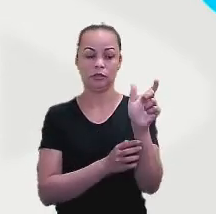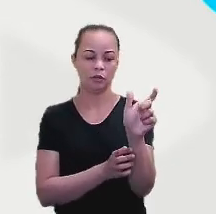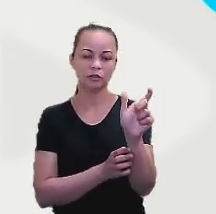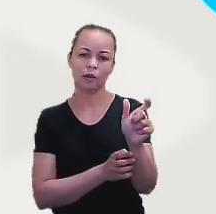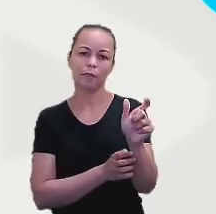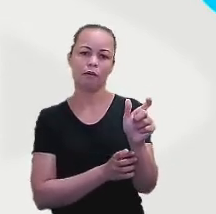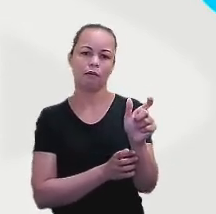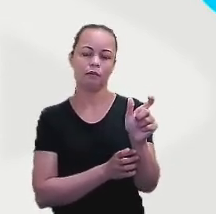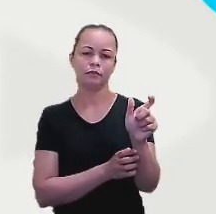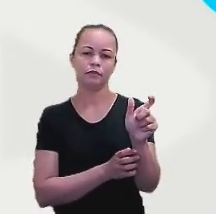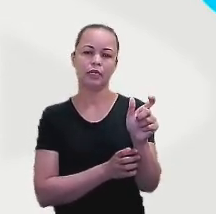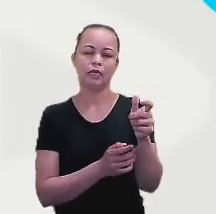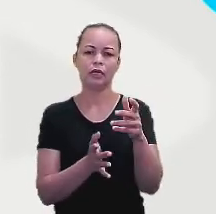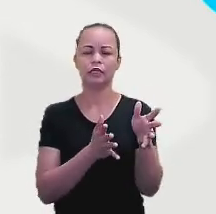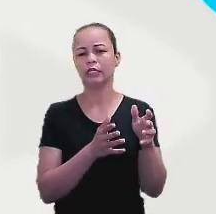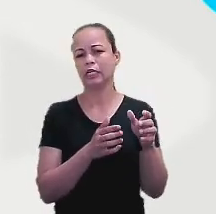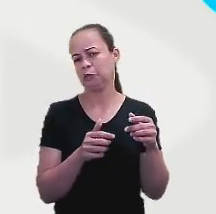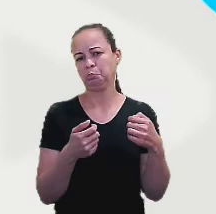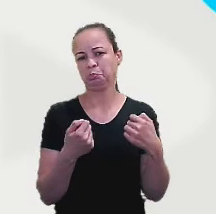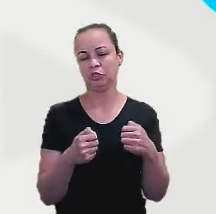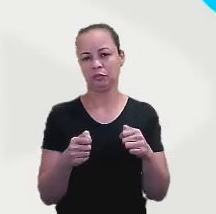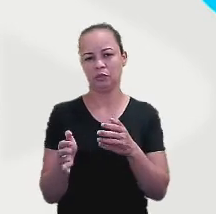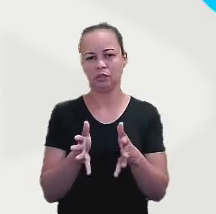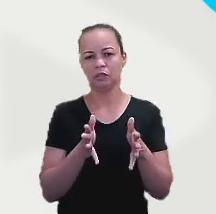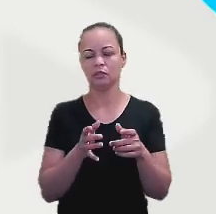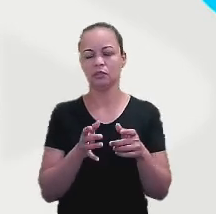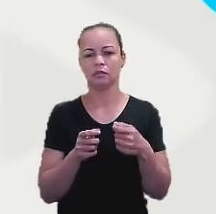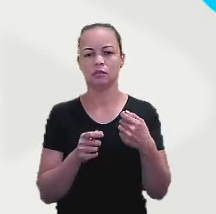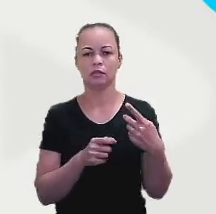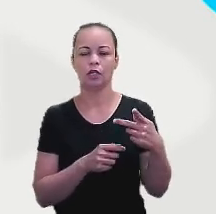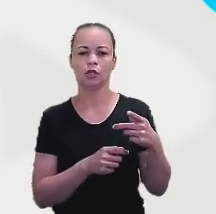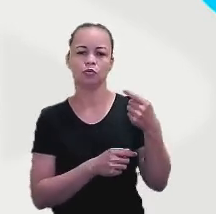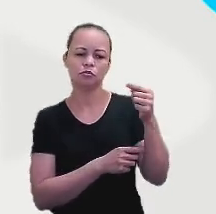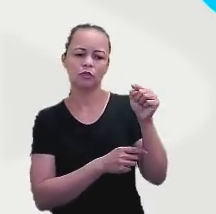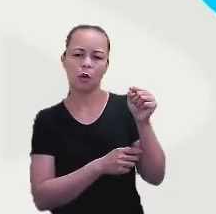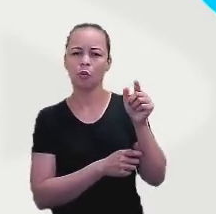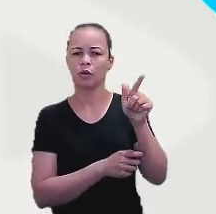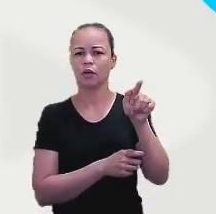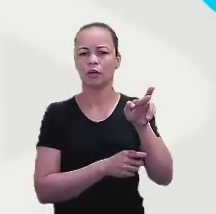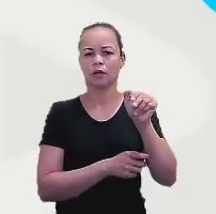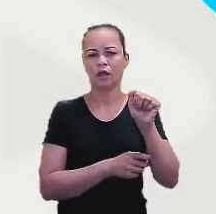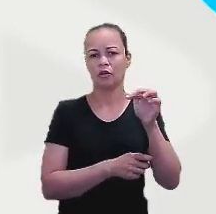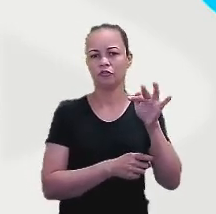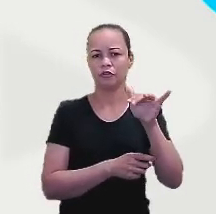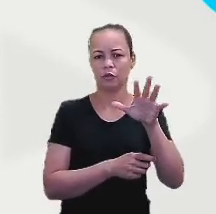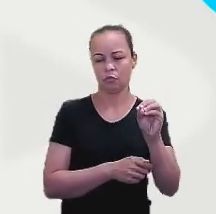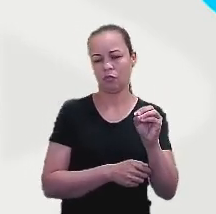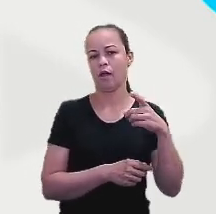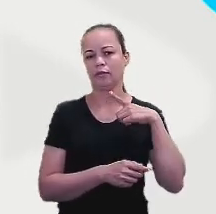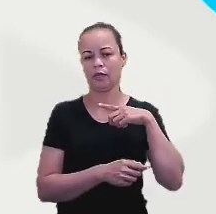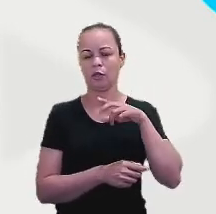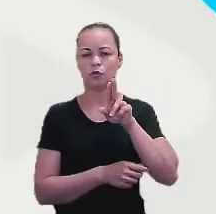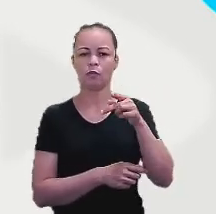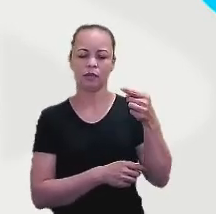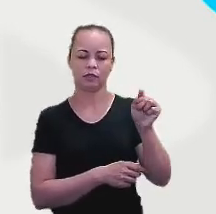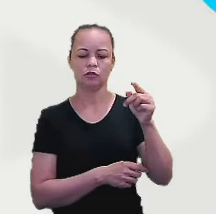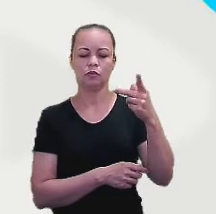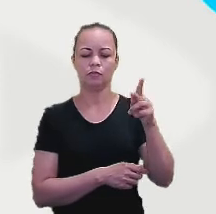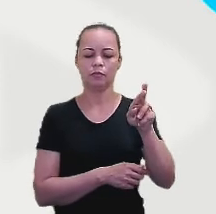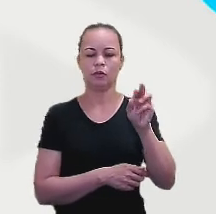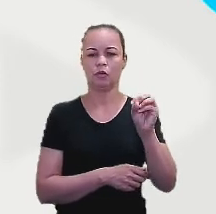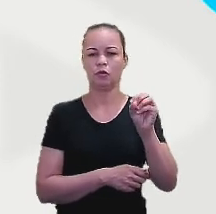né? Que não necessariamente ela aí tem o sinal gráfico, então a gente chama de acento prosódico. E temos o